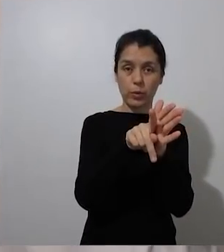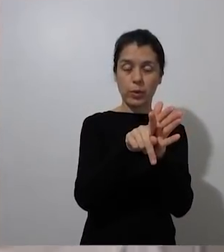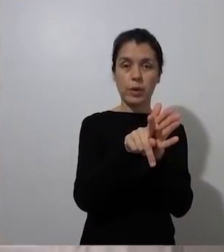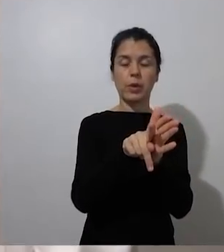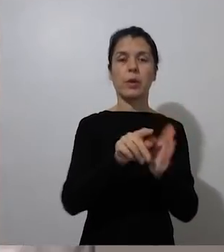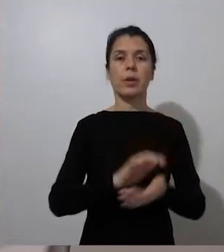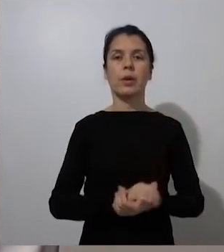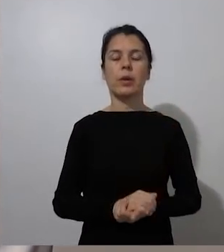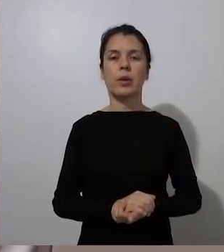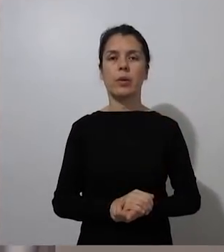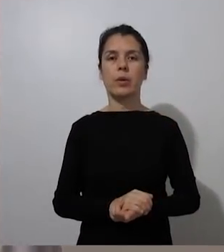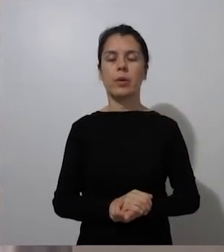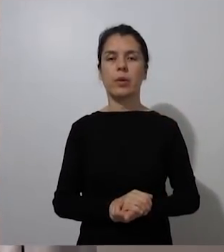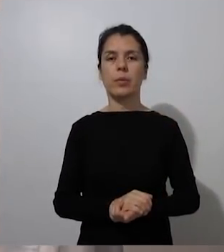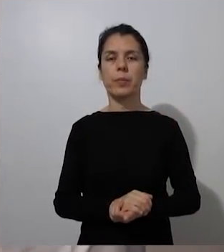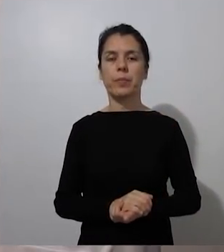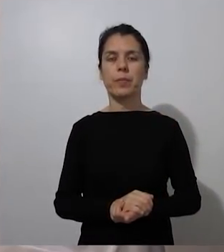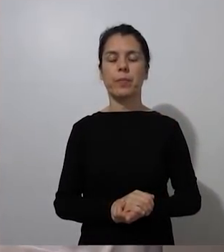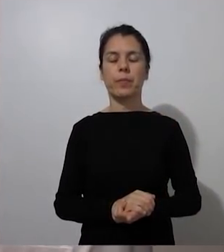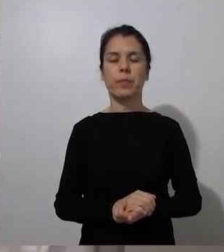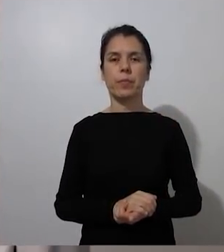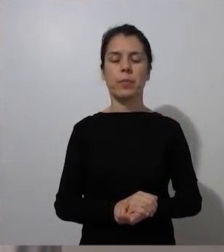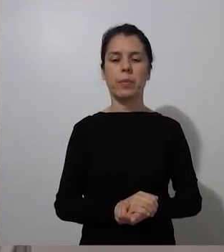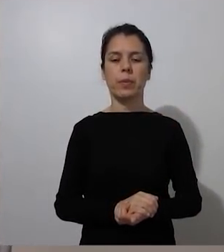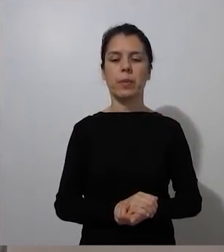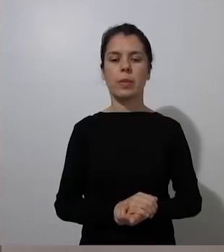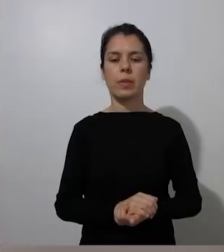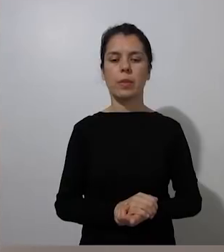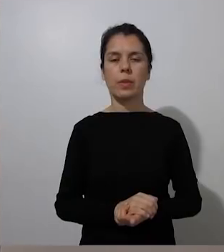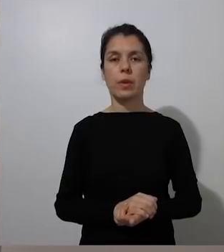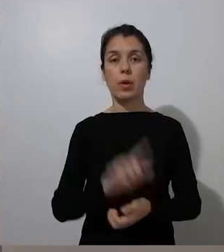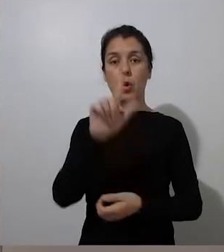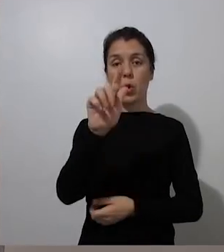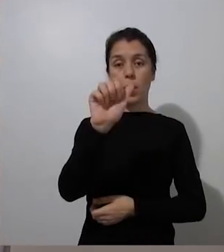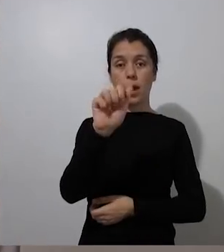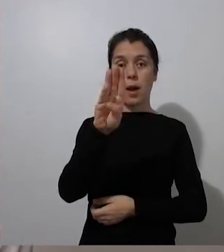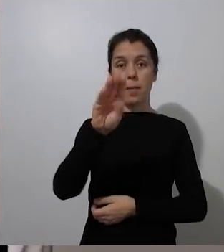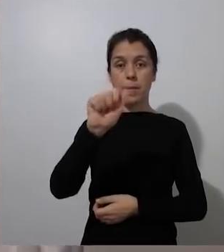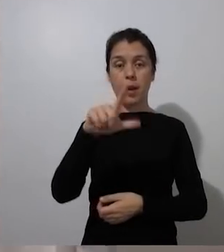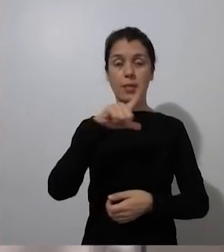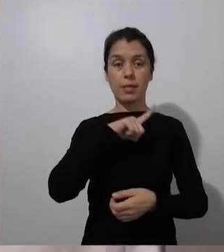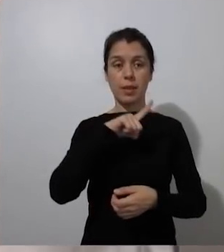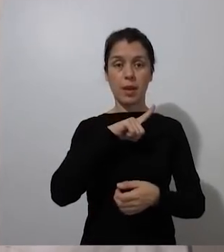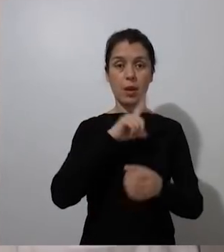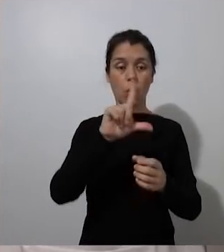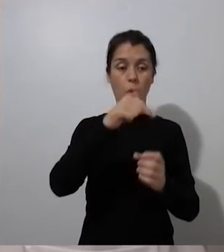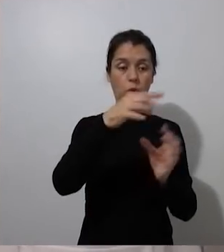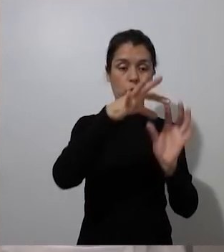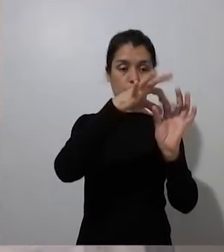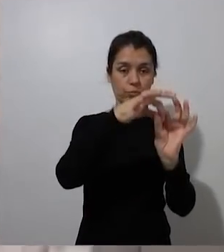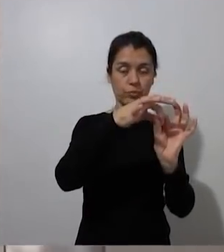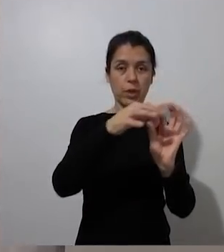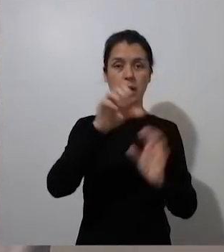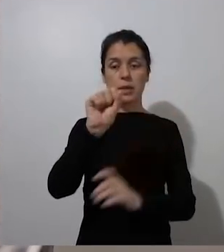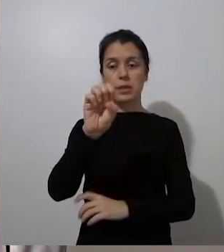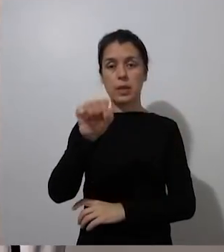específico. Por exemplo, o neurotransmissor do GABA tem os receptores GABAérgicos.